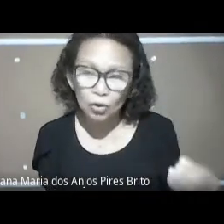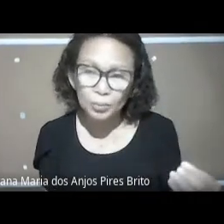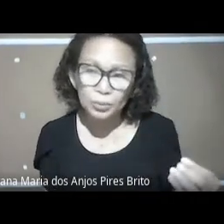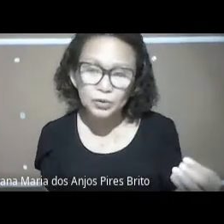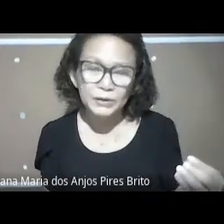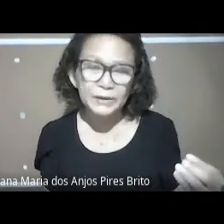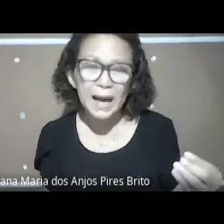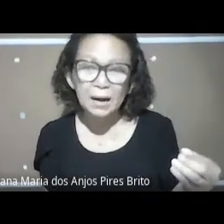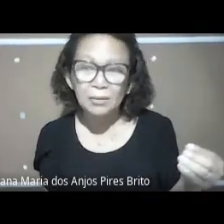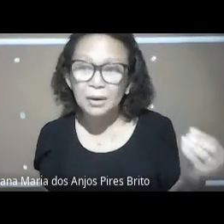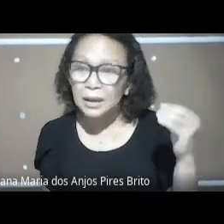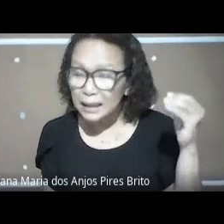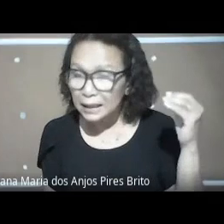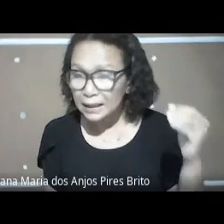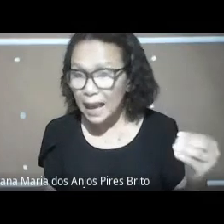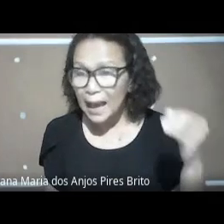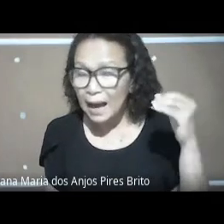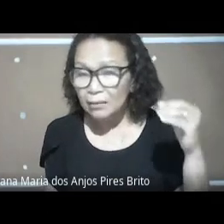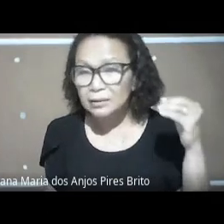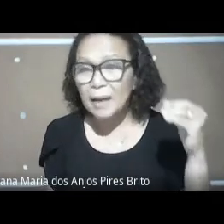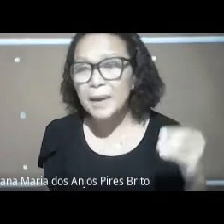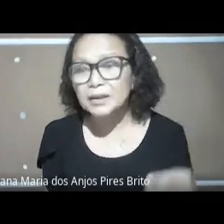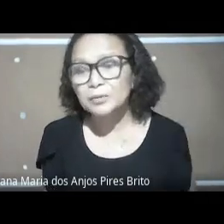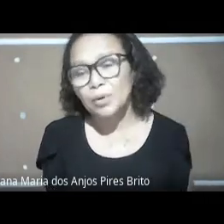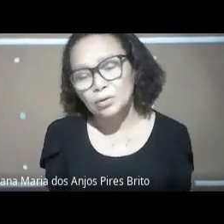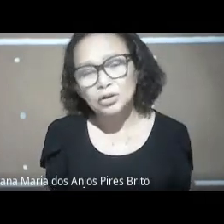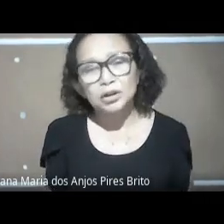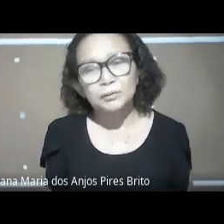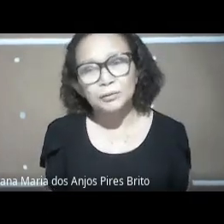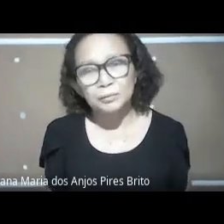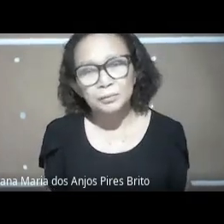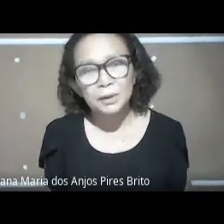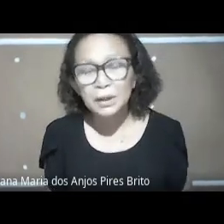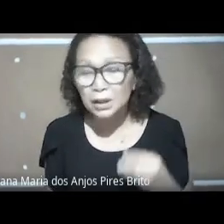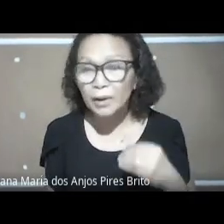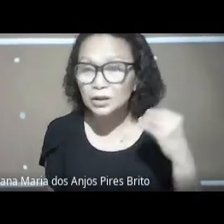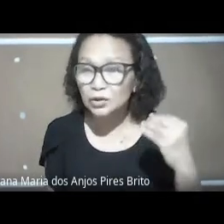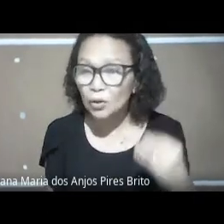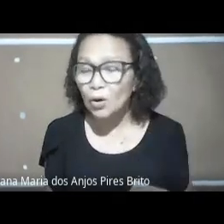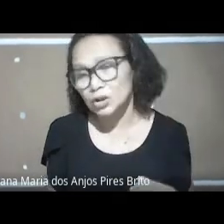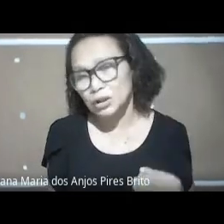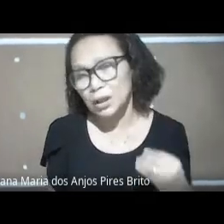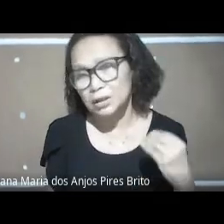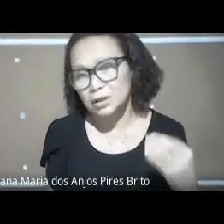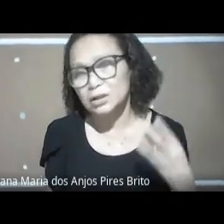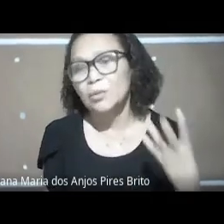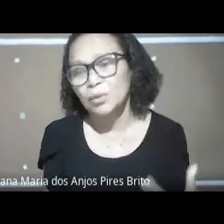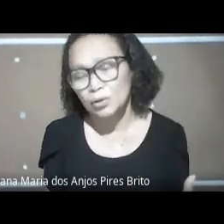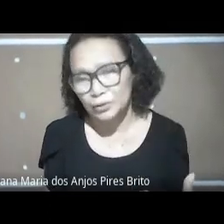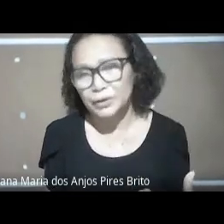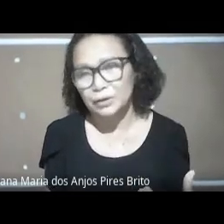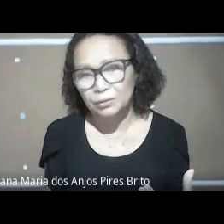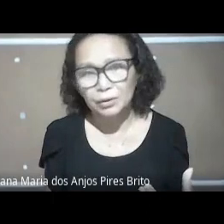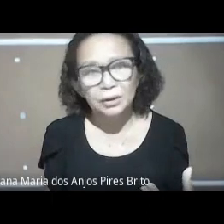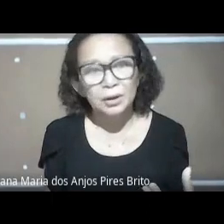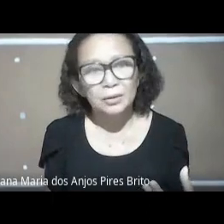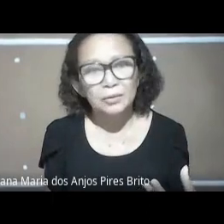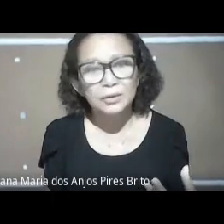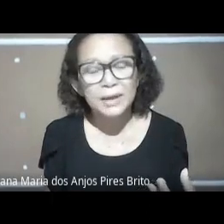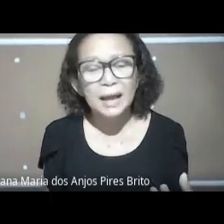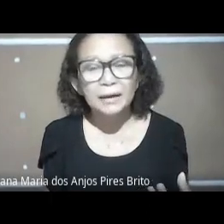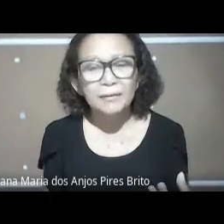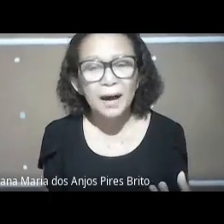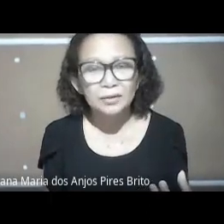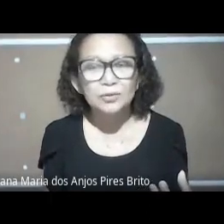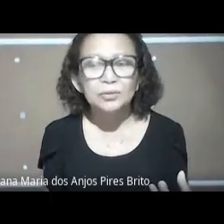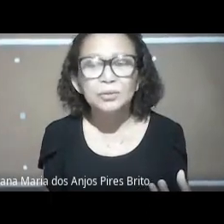um grupo social que é altamente produtivo e que não é de hoje que eles estão produzindo